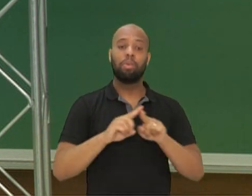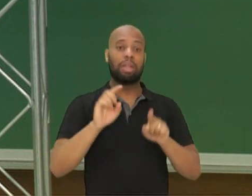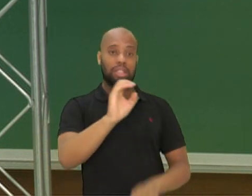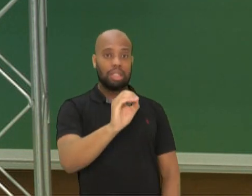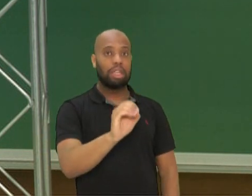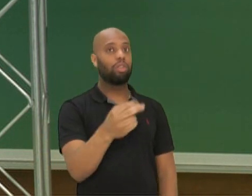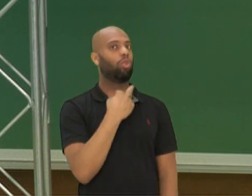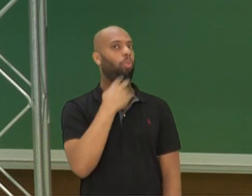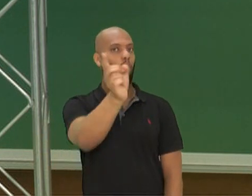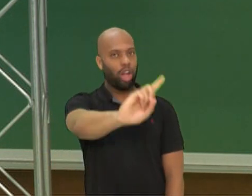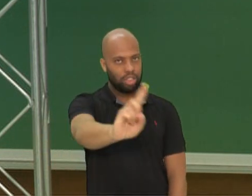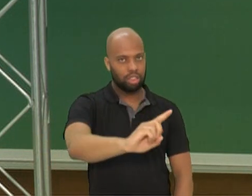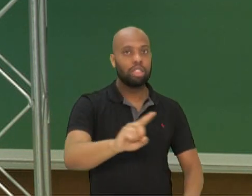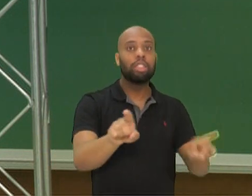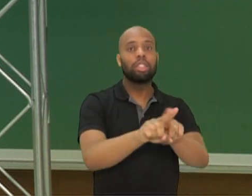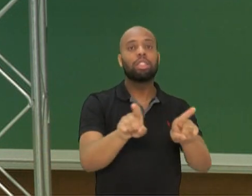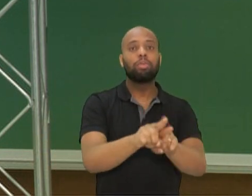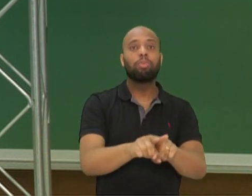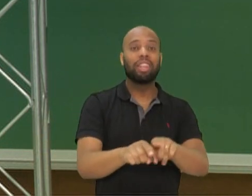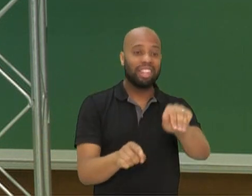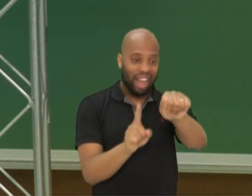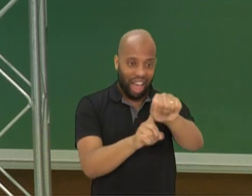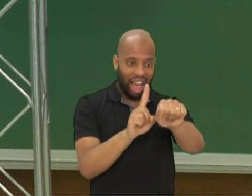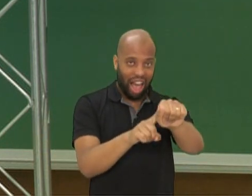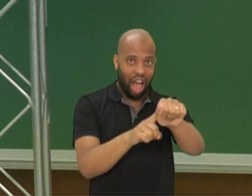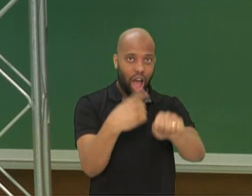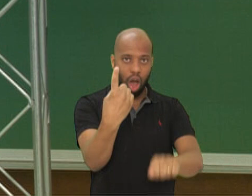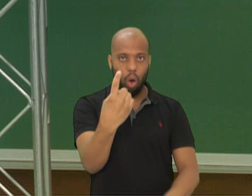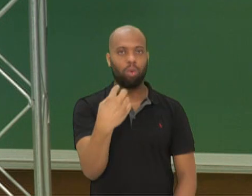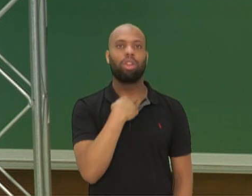zero, e esse A não pode ser 1.